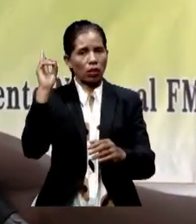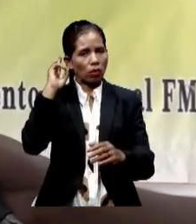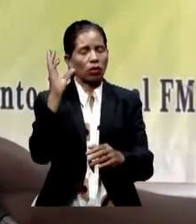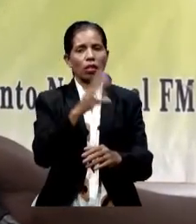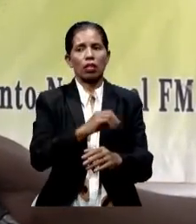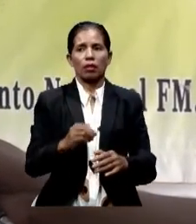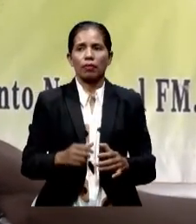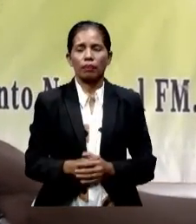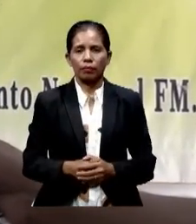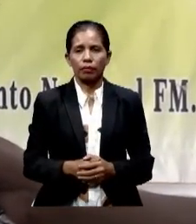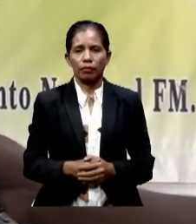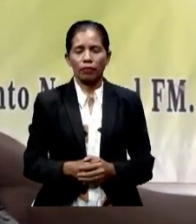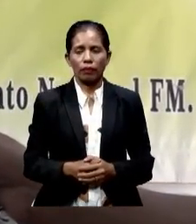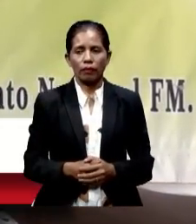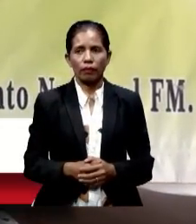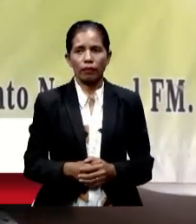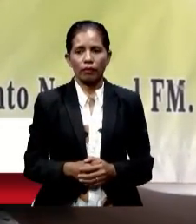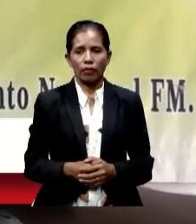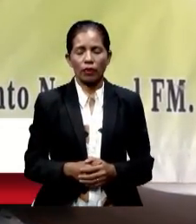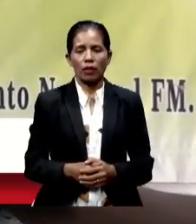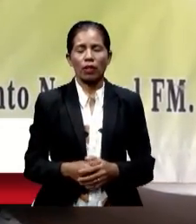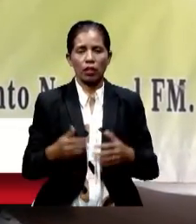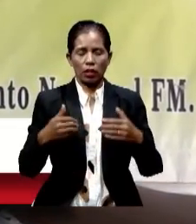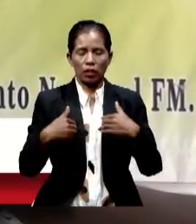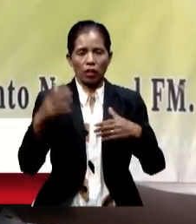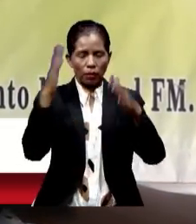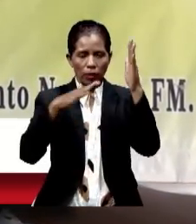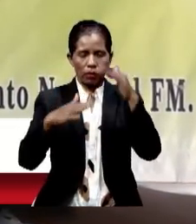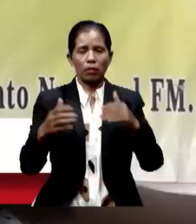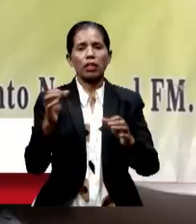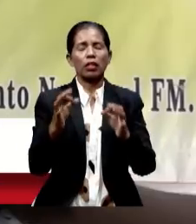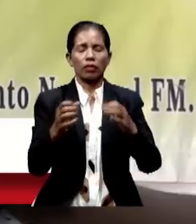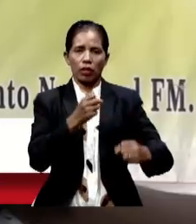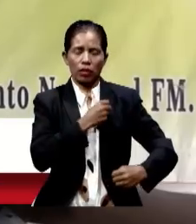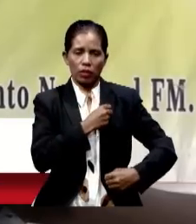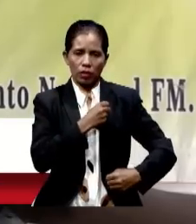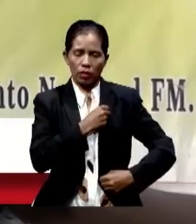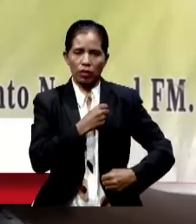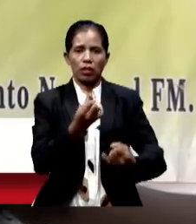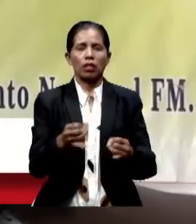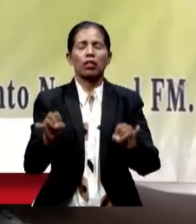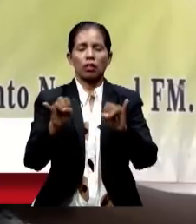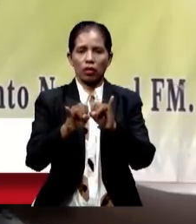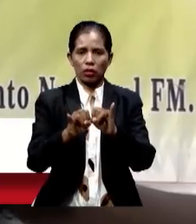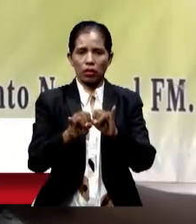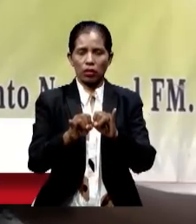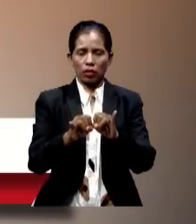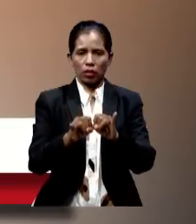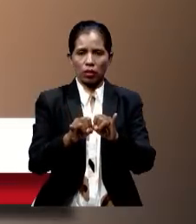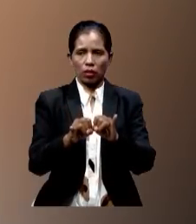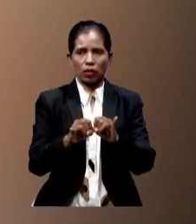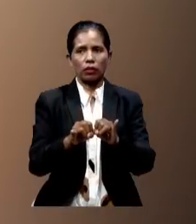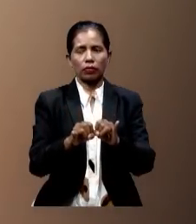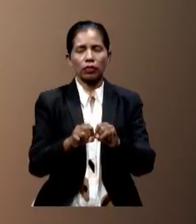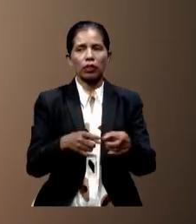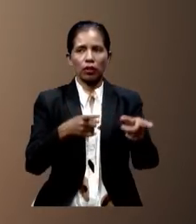né? Se acontecimento né se força ida né o nome lá os instituição o nome da neve maca